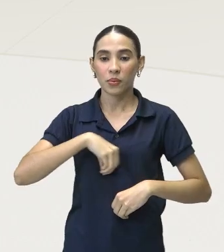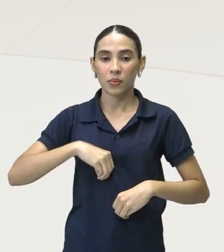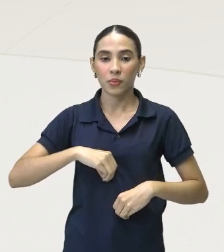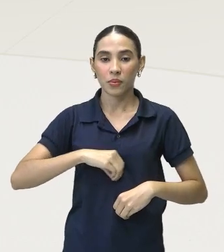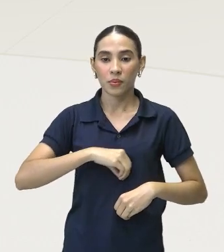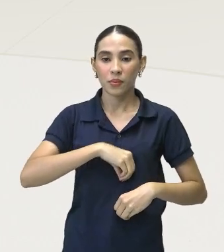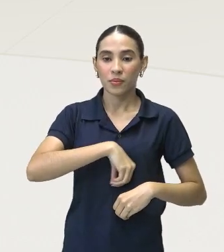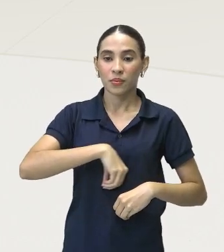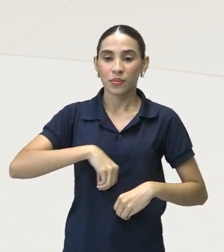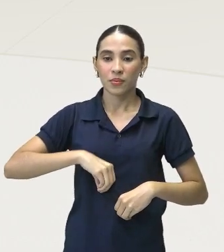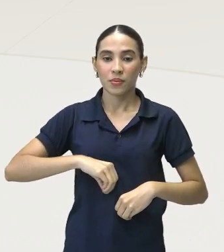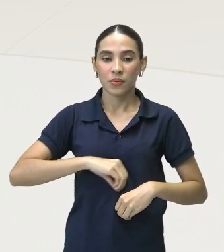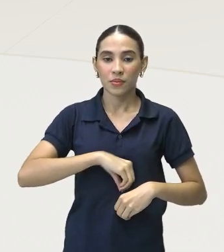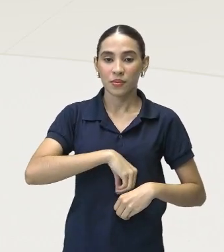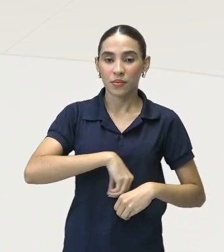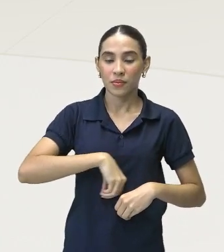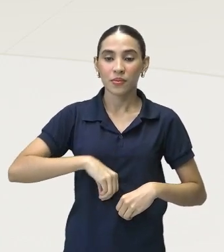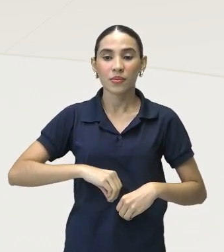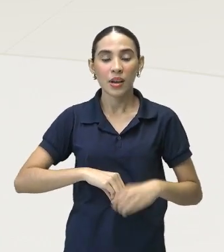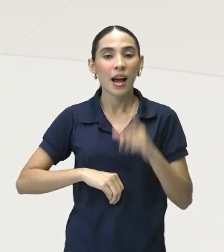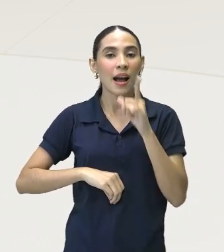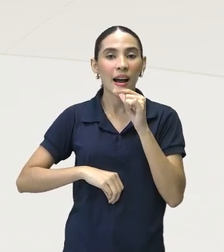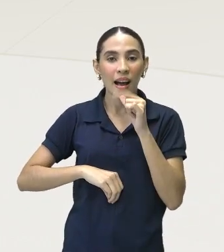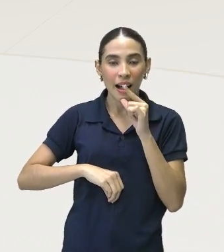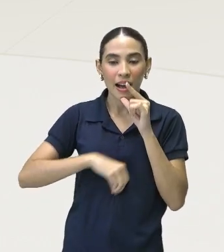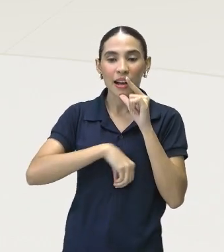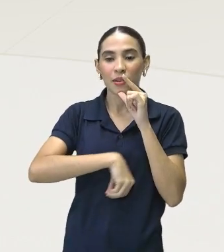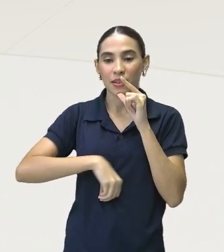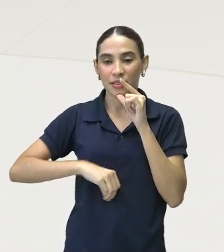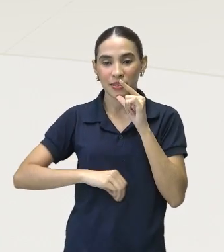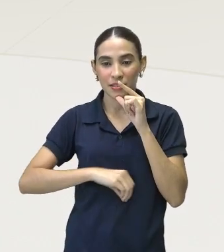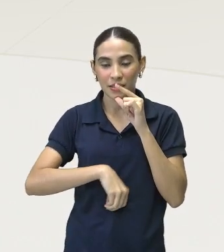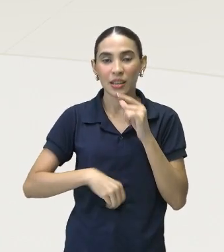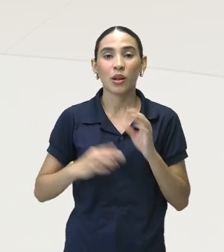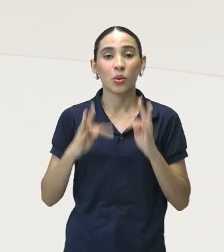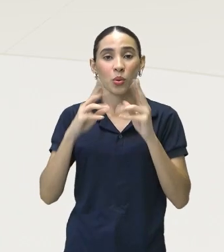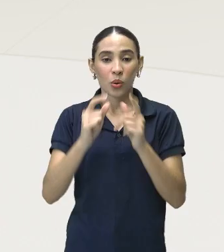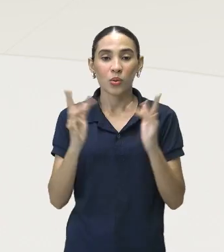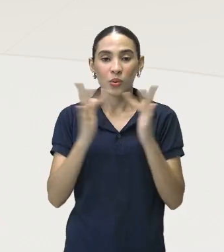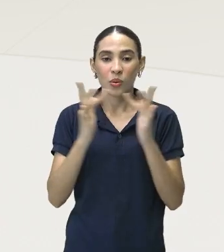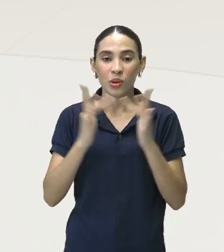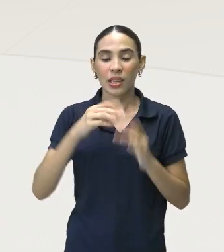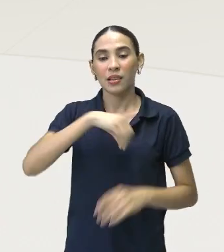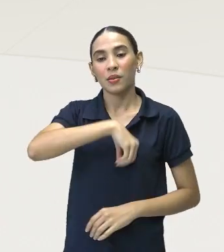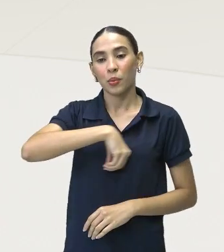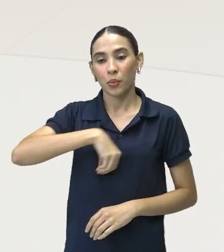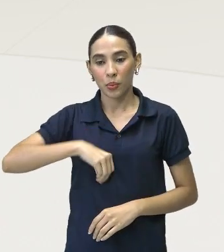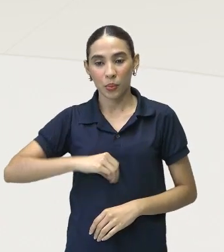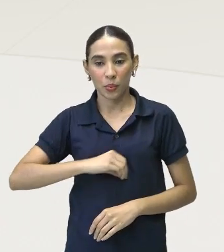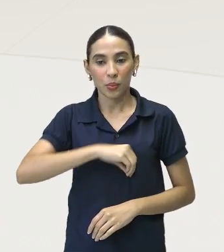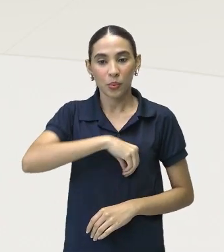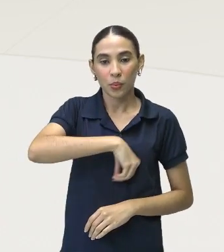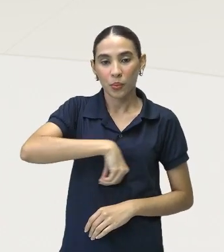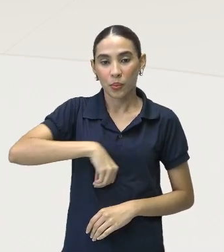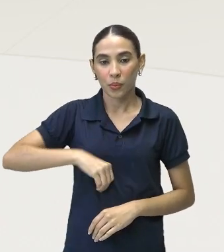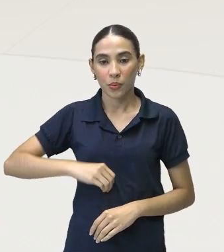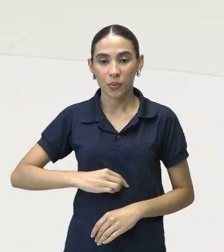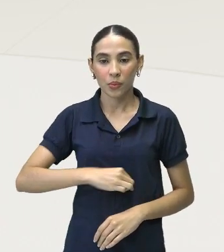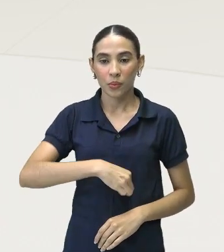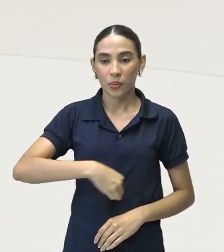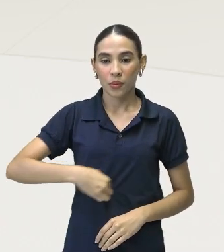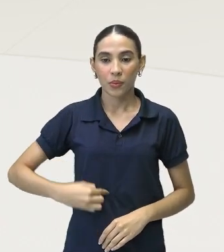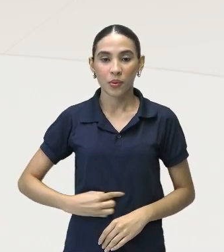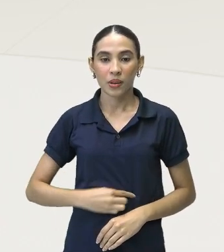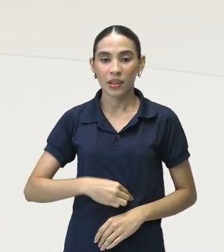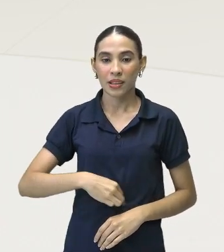auxílio de água, por exemplo. Ele vai passar por todas as vias digestórias, vai chegar aí no intestino delgado